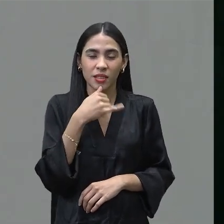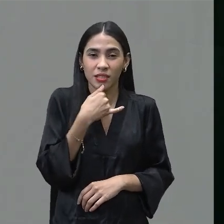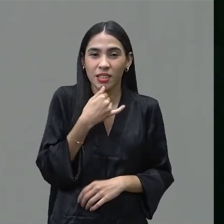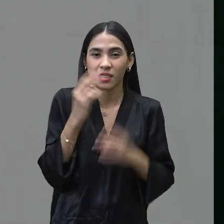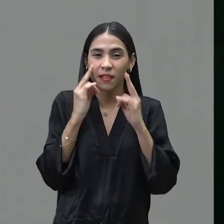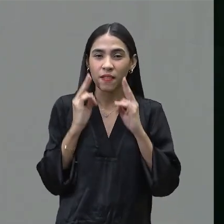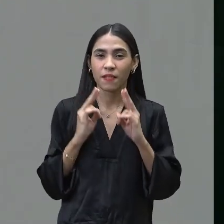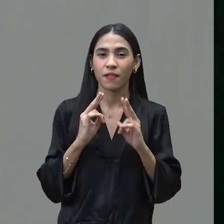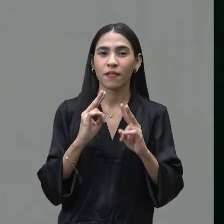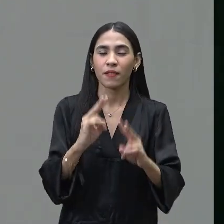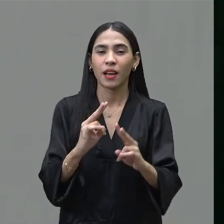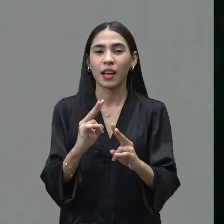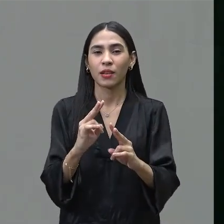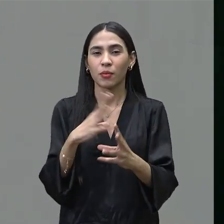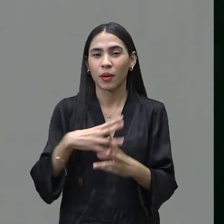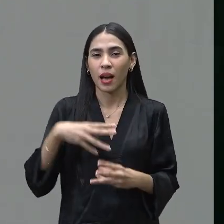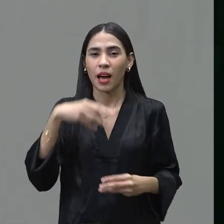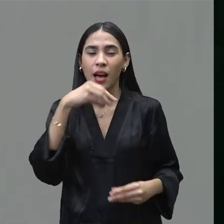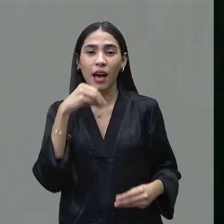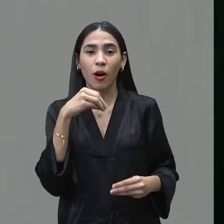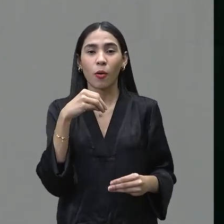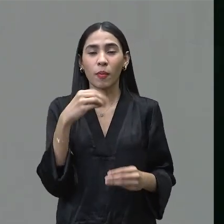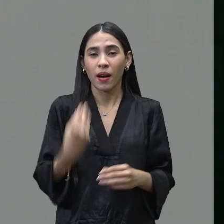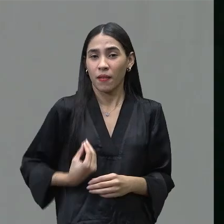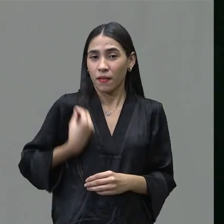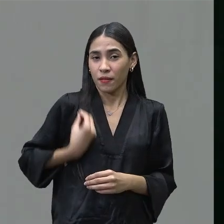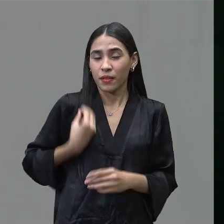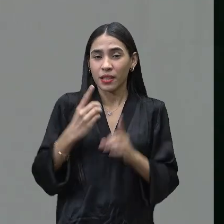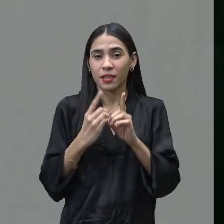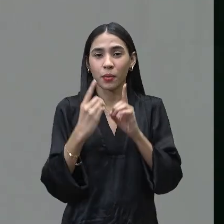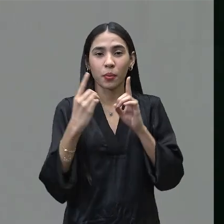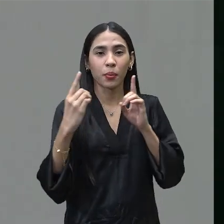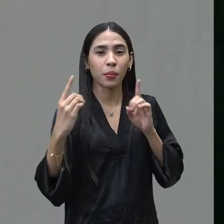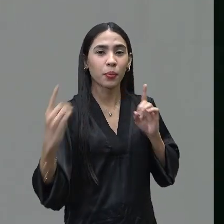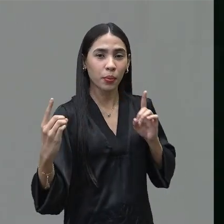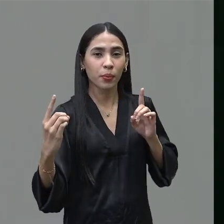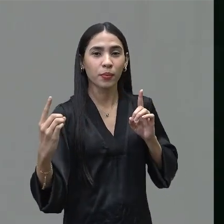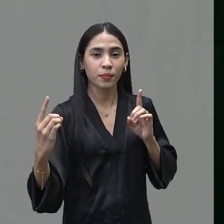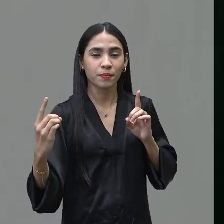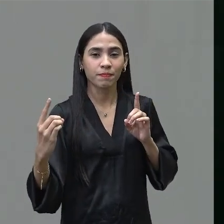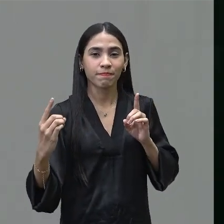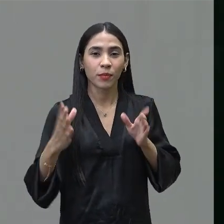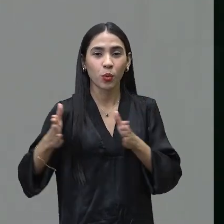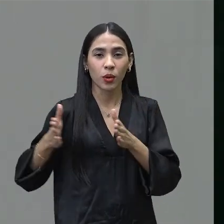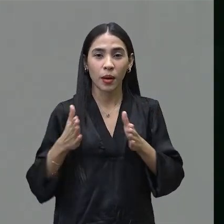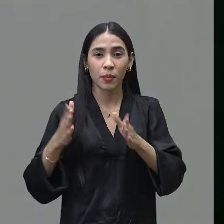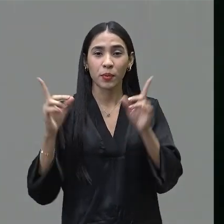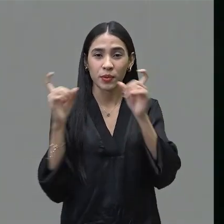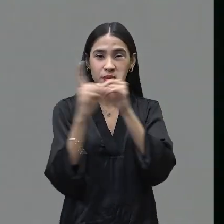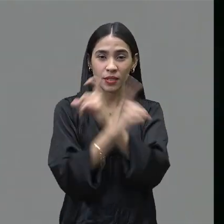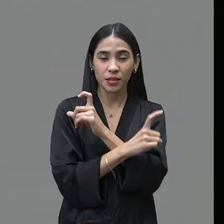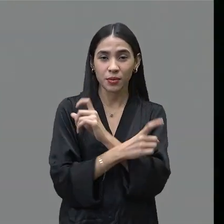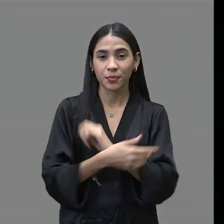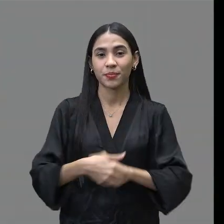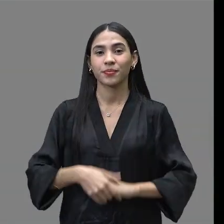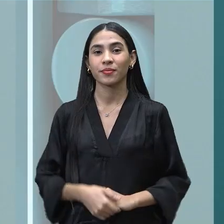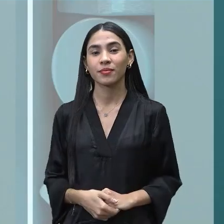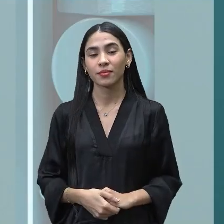o teu vulto que desaparece na extrema curva do caminho extremo.